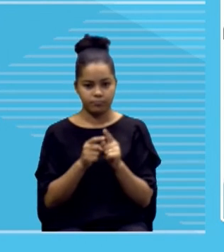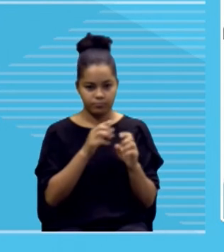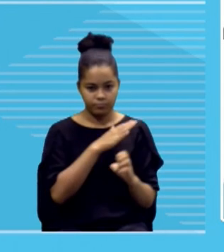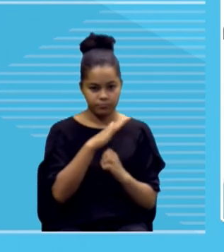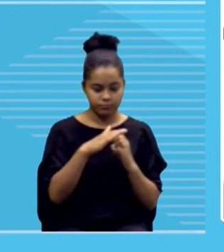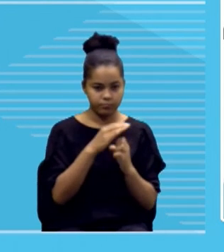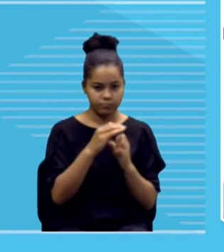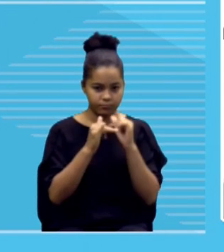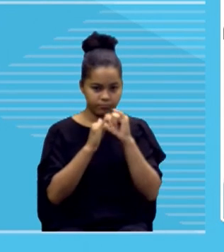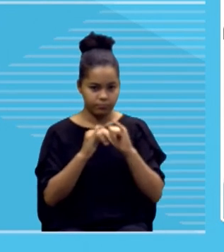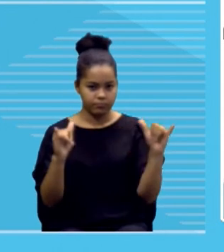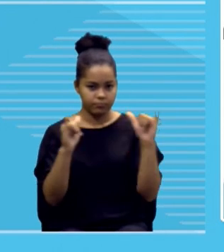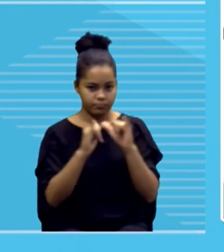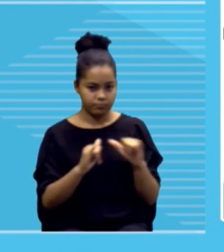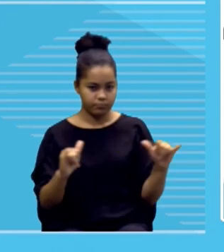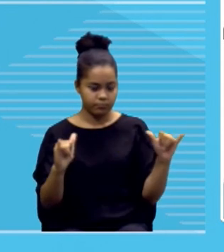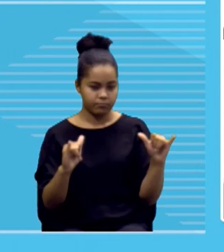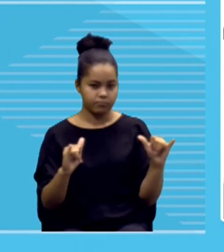tá bom?